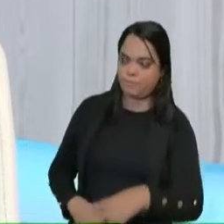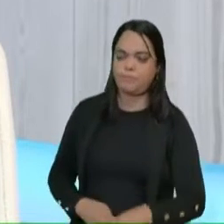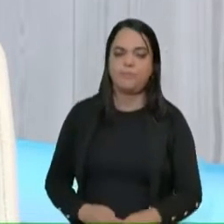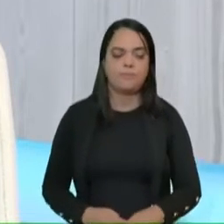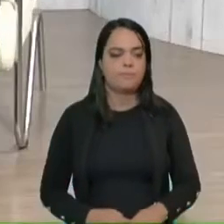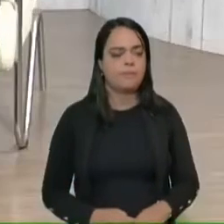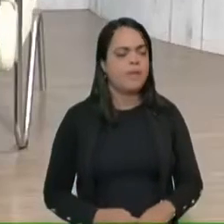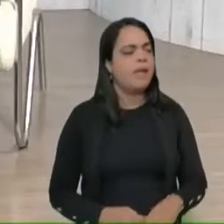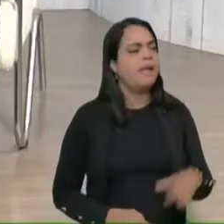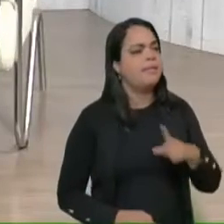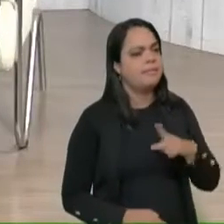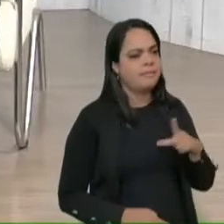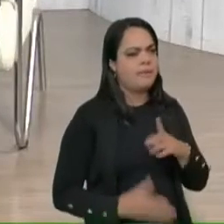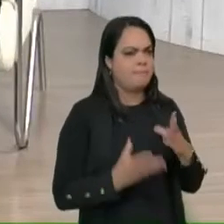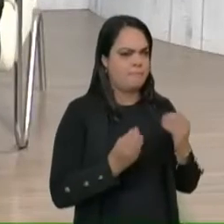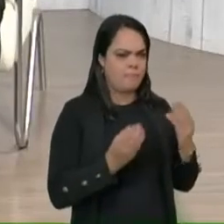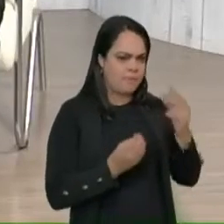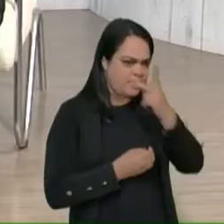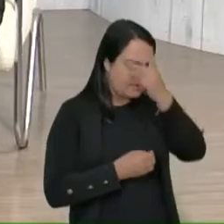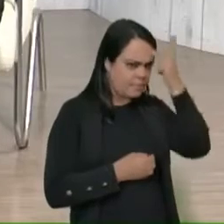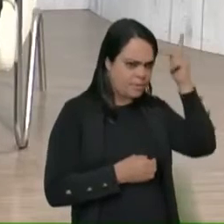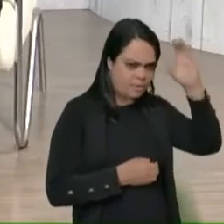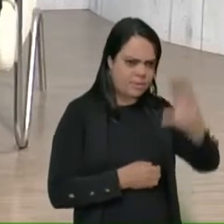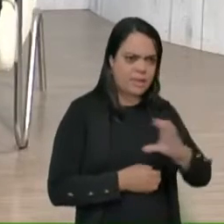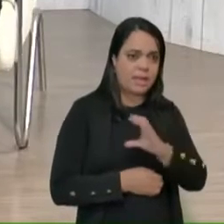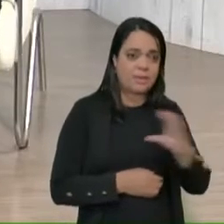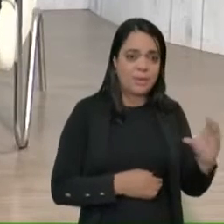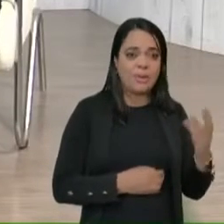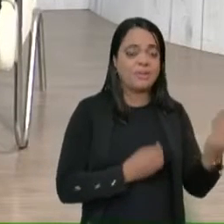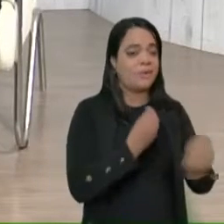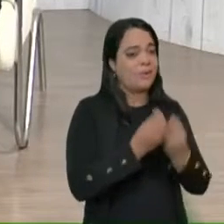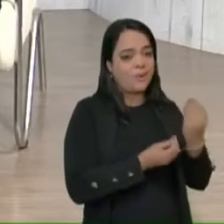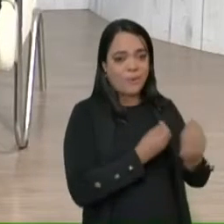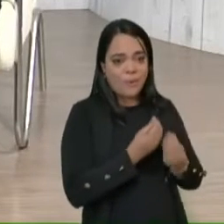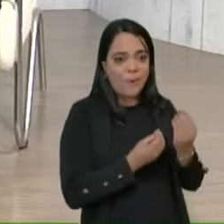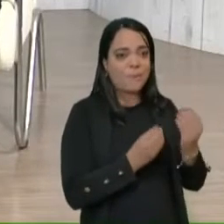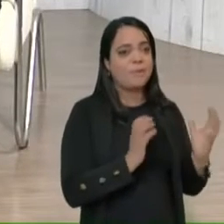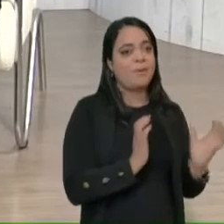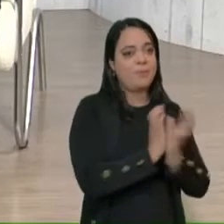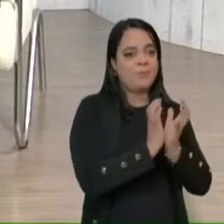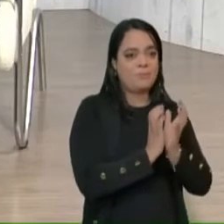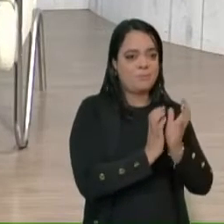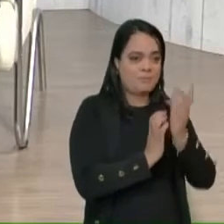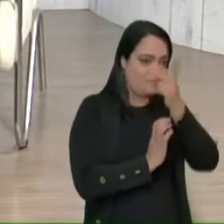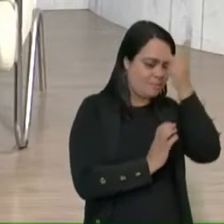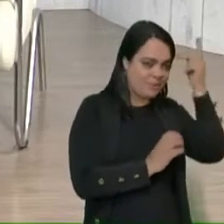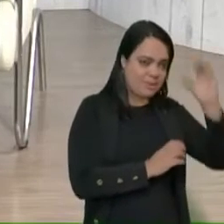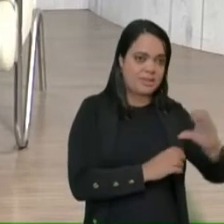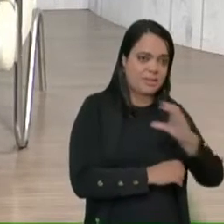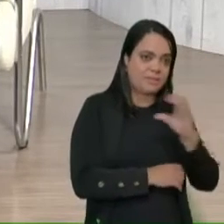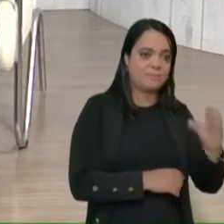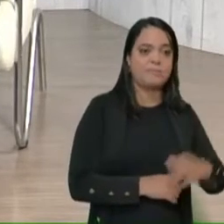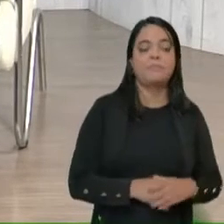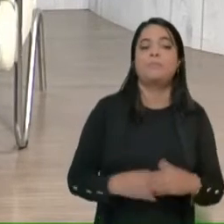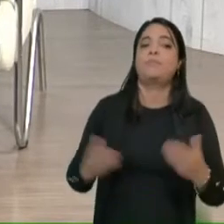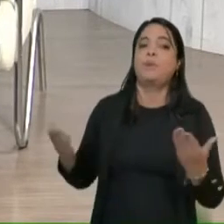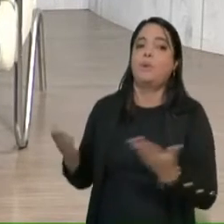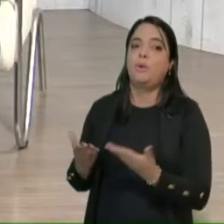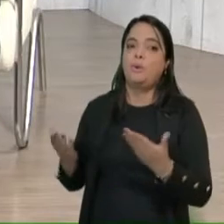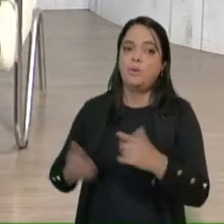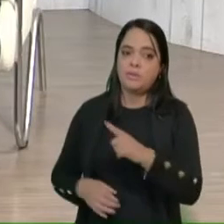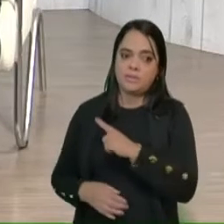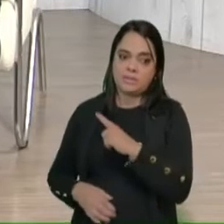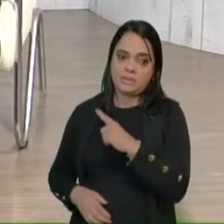e Existem muitos fiéis católicos como que é essa legião de fiéis hoje nós